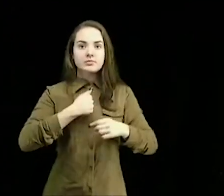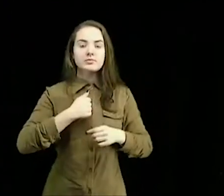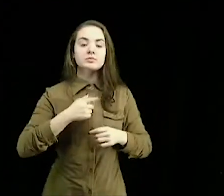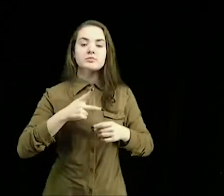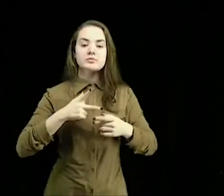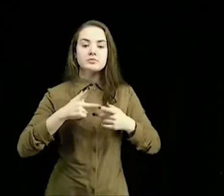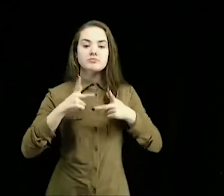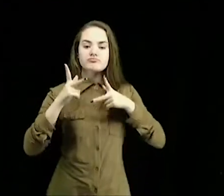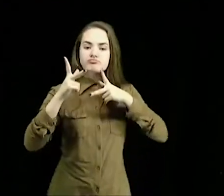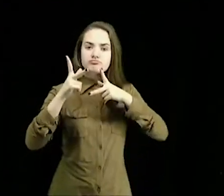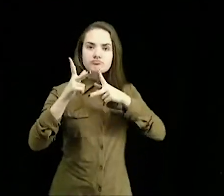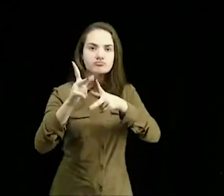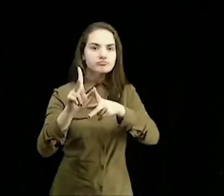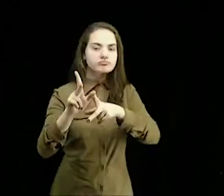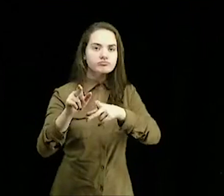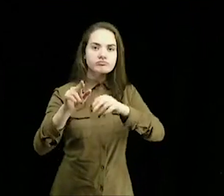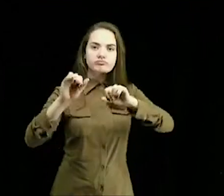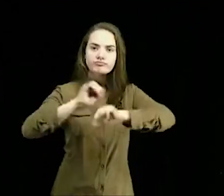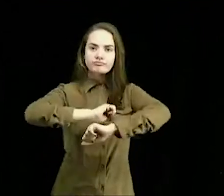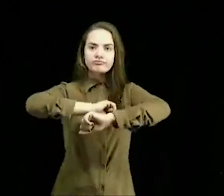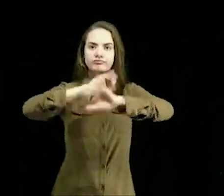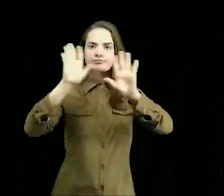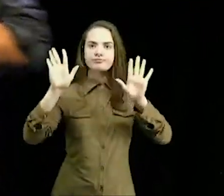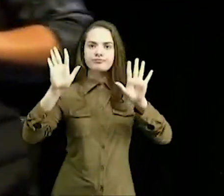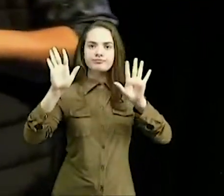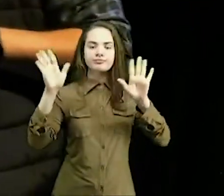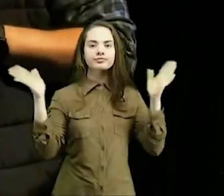que é canal que a gente ouve, em todas as pessoas que a gente ouve.